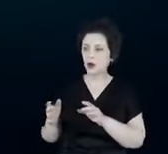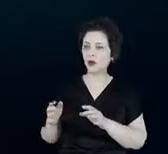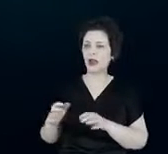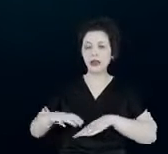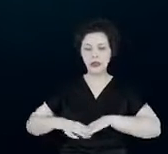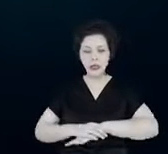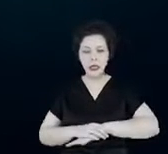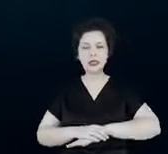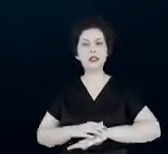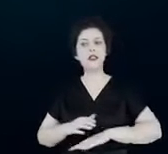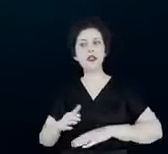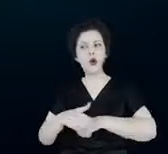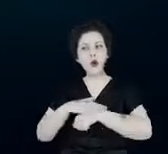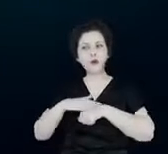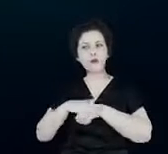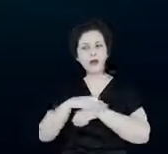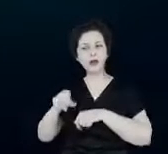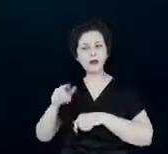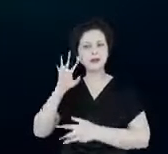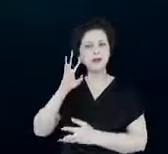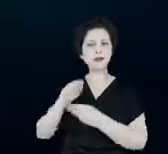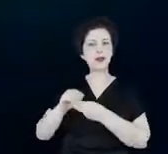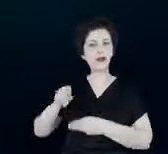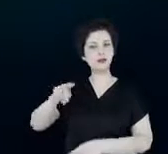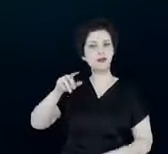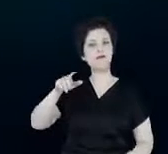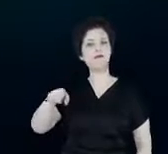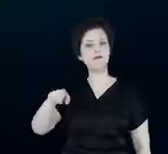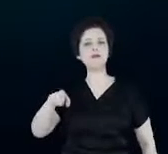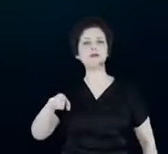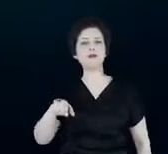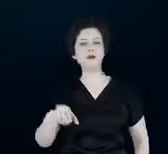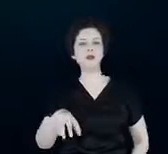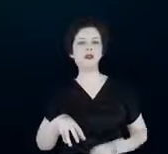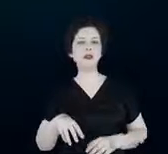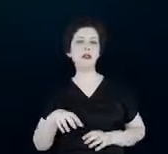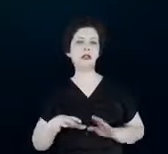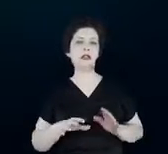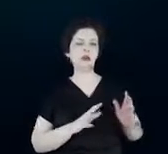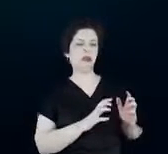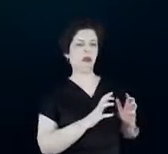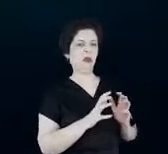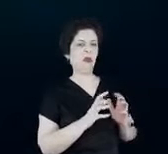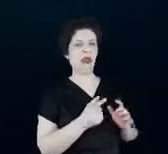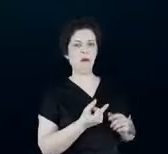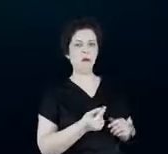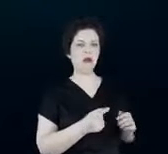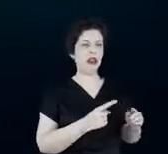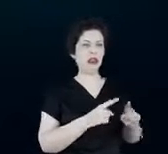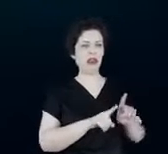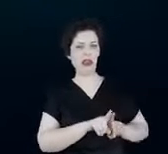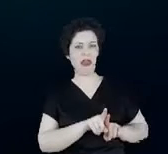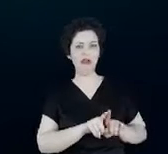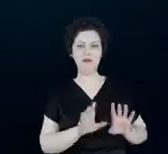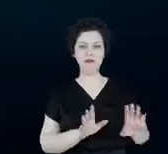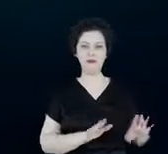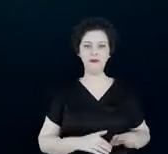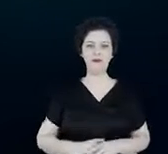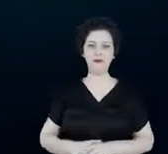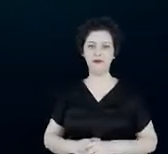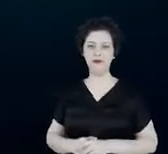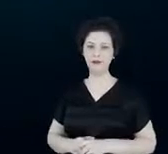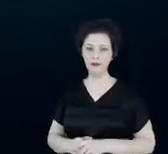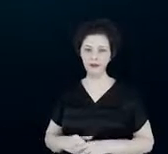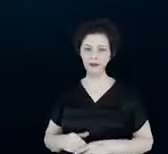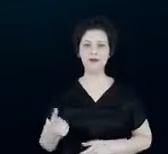tênis ou sapato né então você vê aí como as vezes você consegue ter fugir da briga de preço né E outra coisa que acontece homem nem